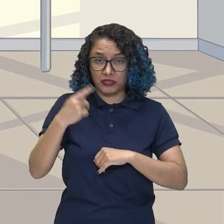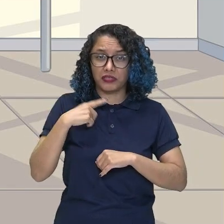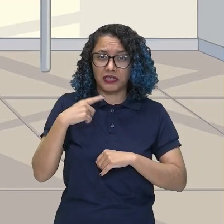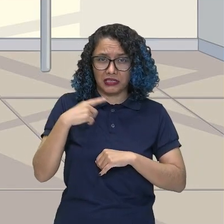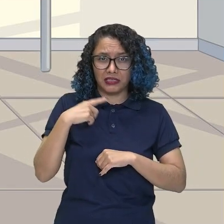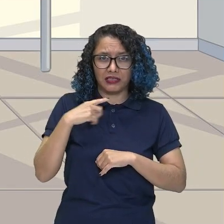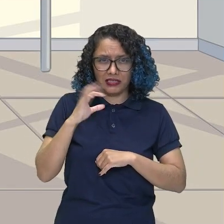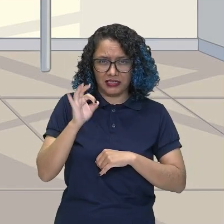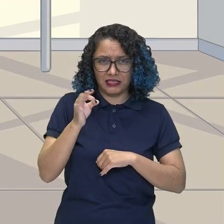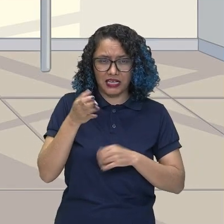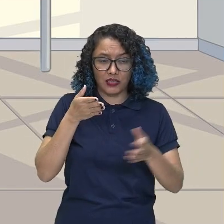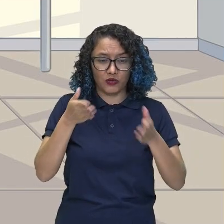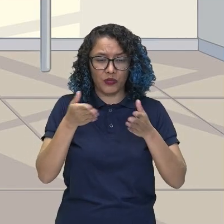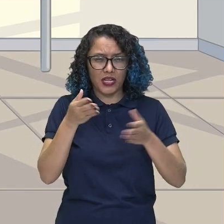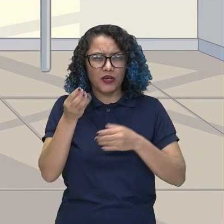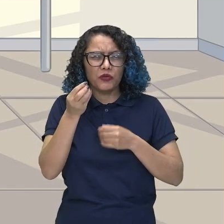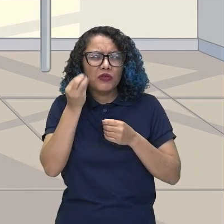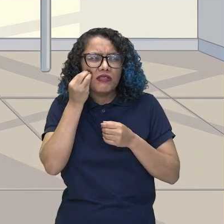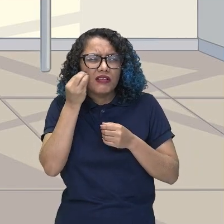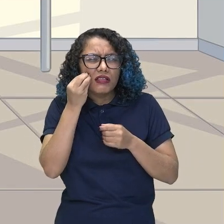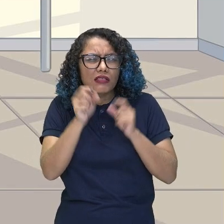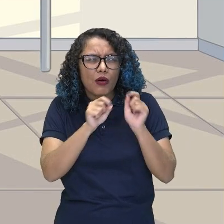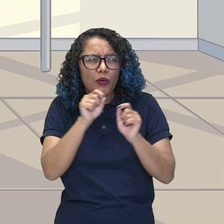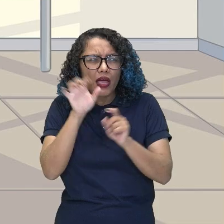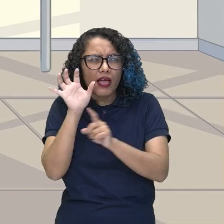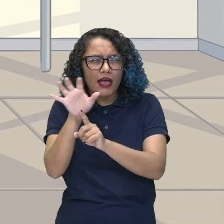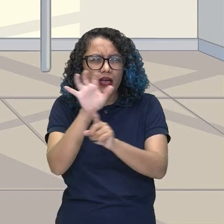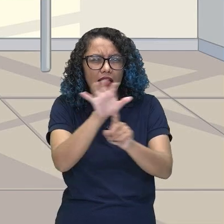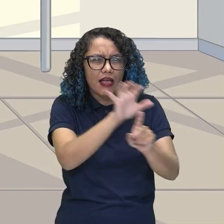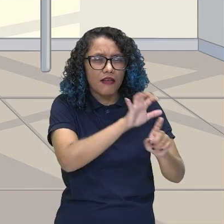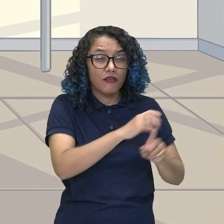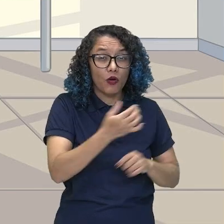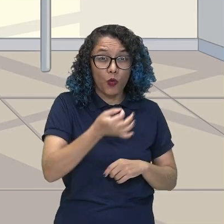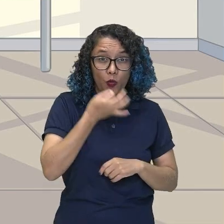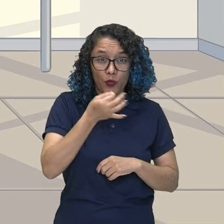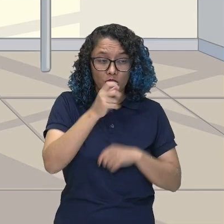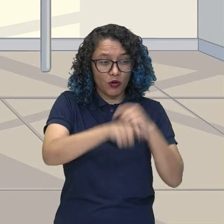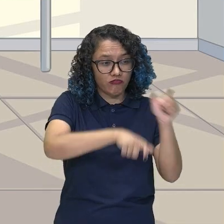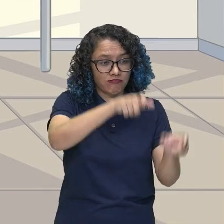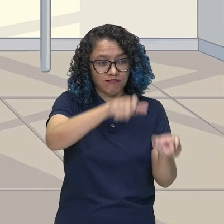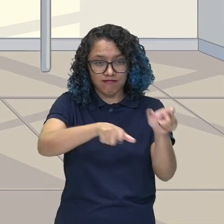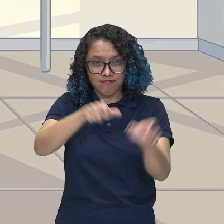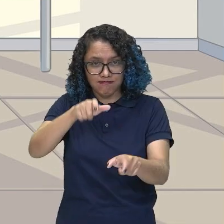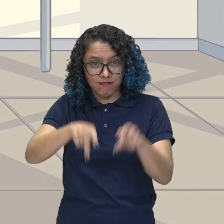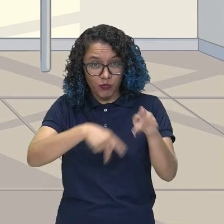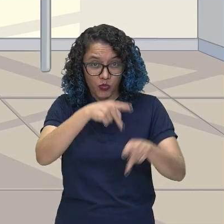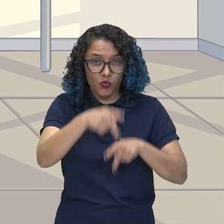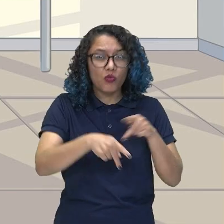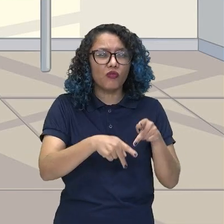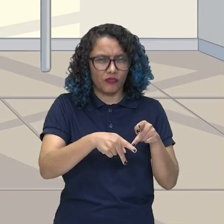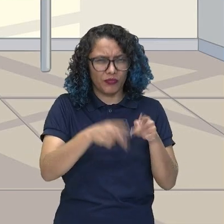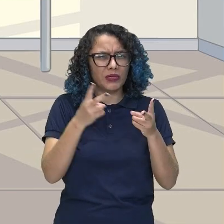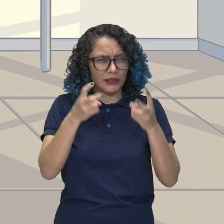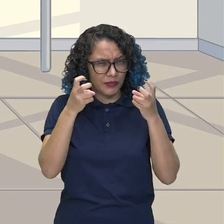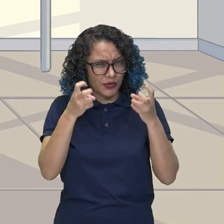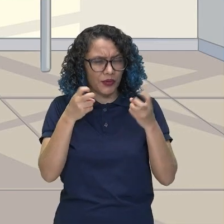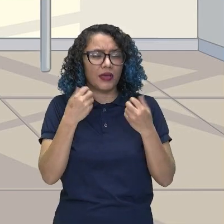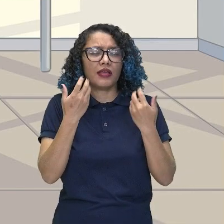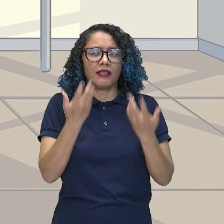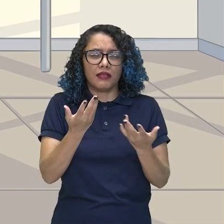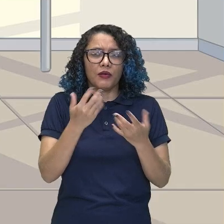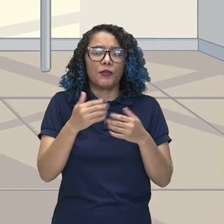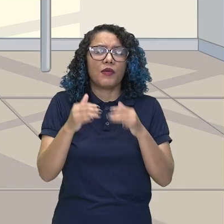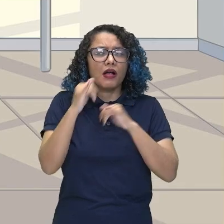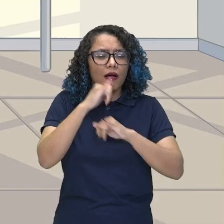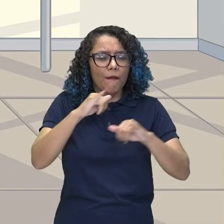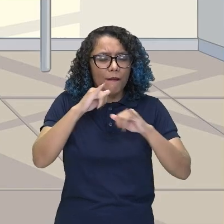as eleições tentam influenciar a opinião das pessoas? Vocês já perceberam, que as